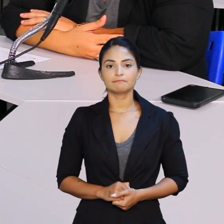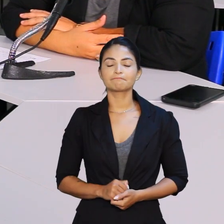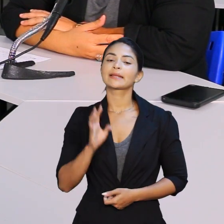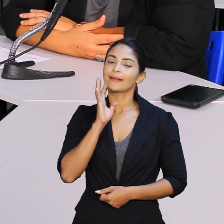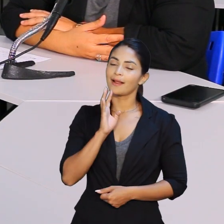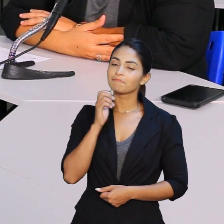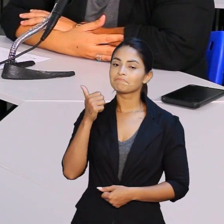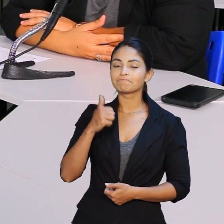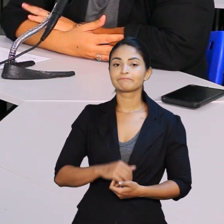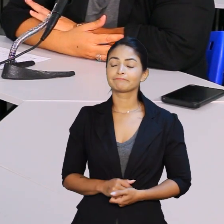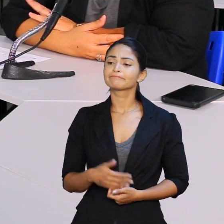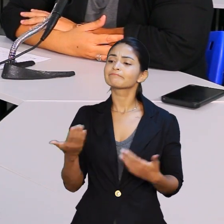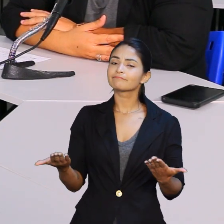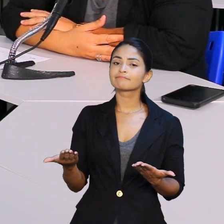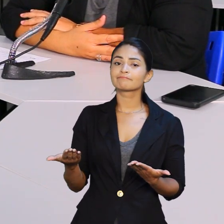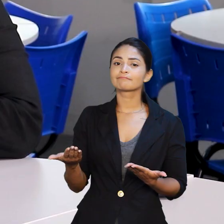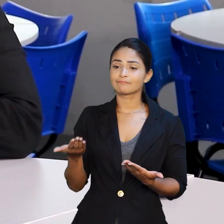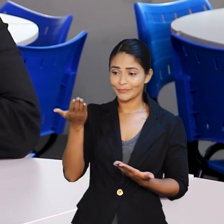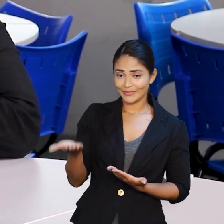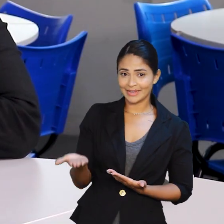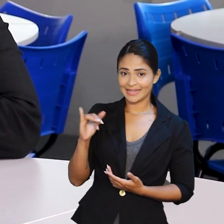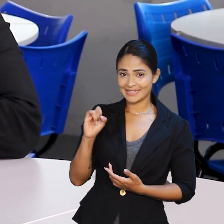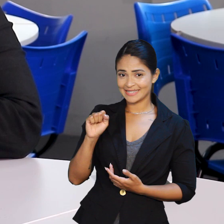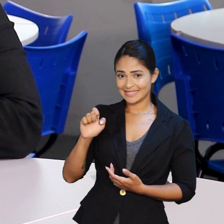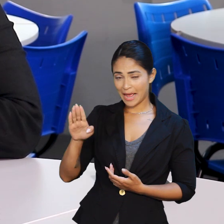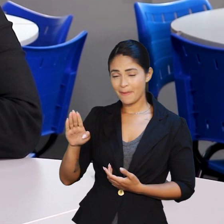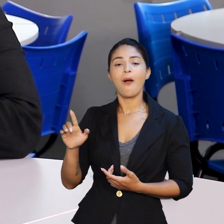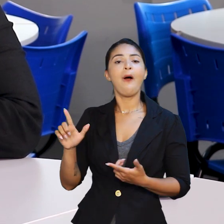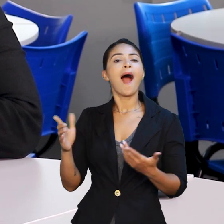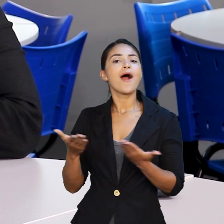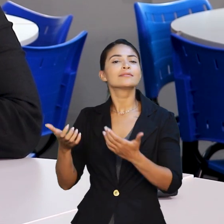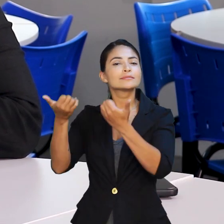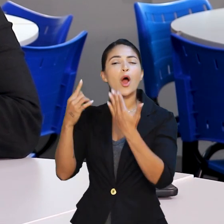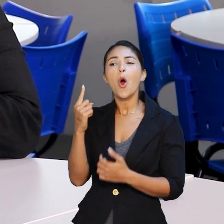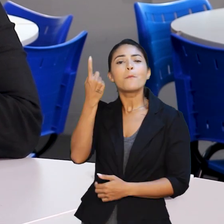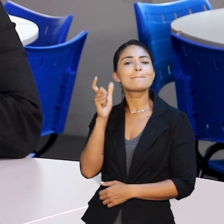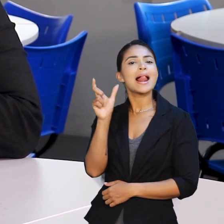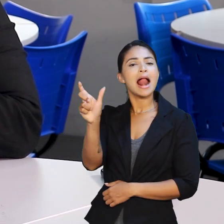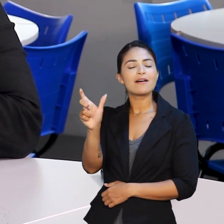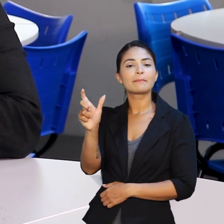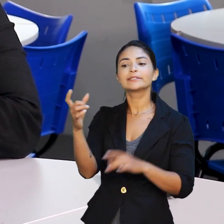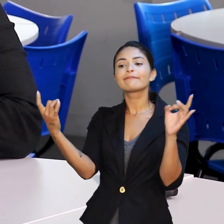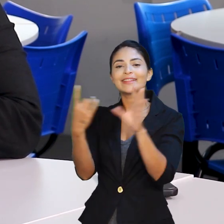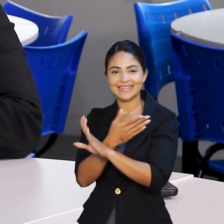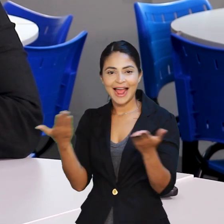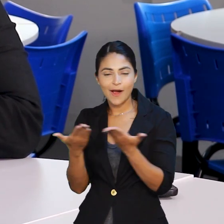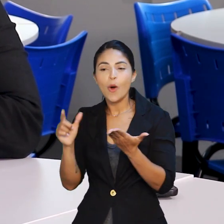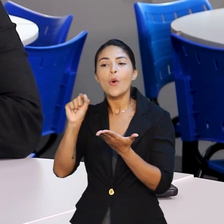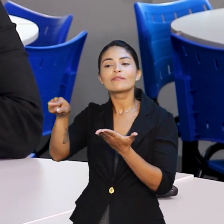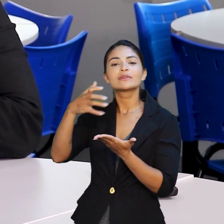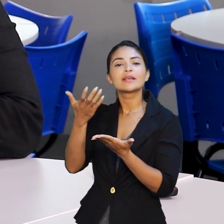Legal. Isabel, uma palavra para a gente terminar, assim, o que você gostaria de dizer para